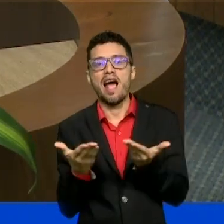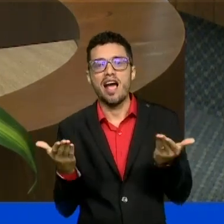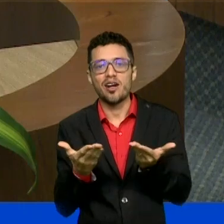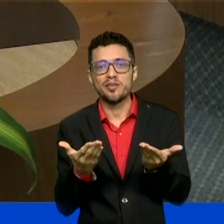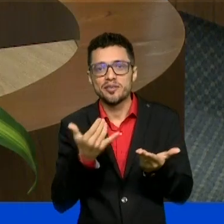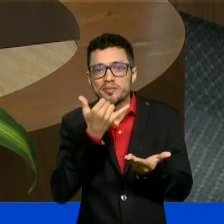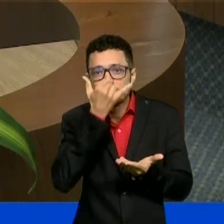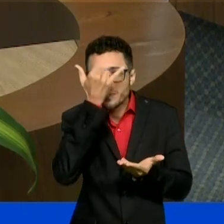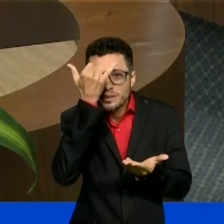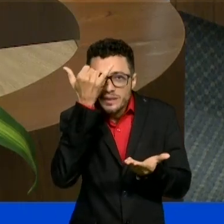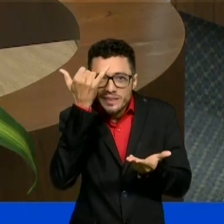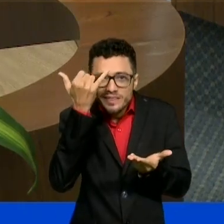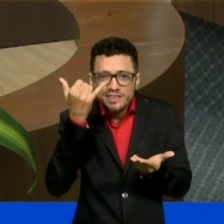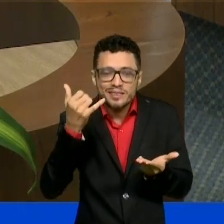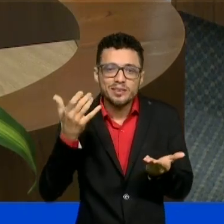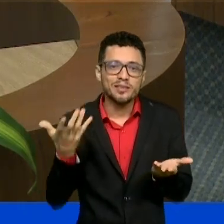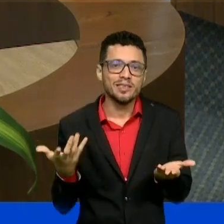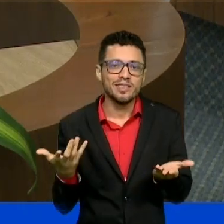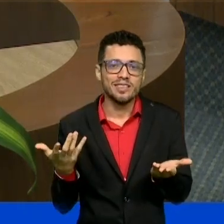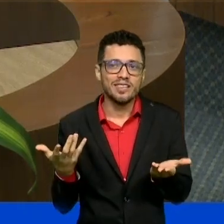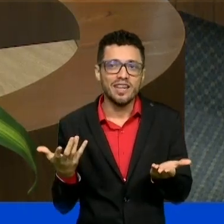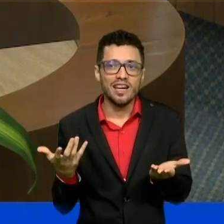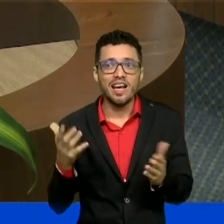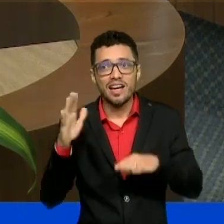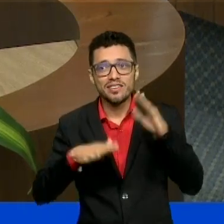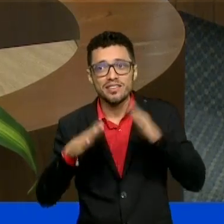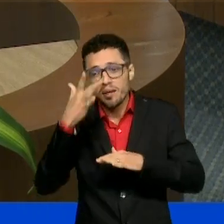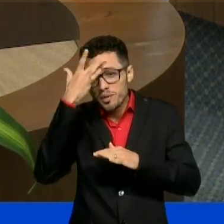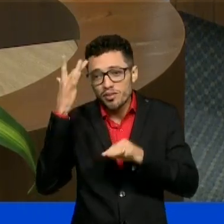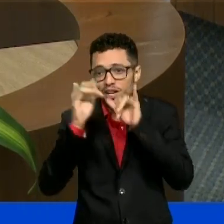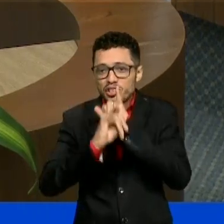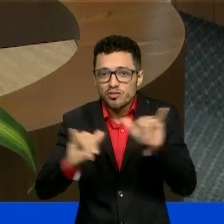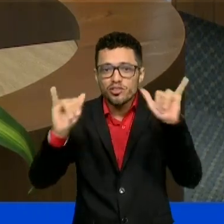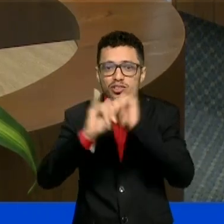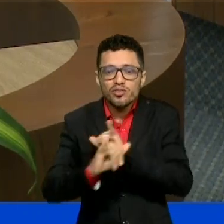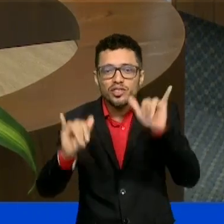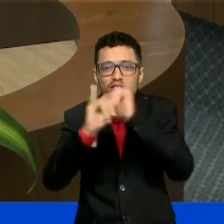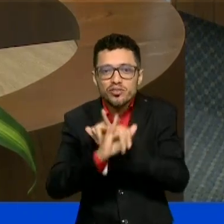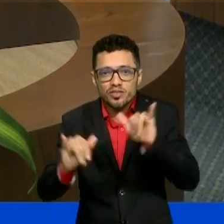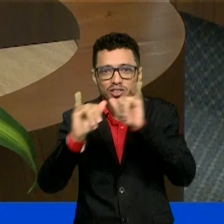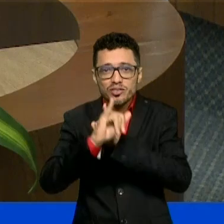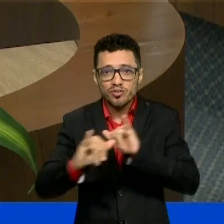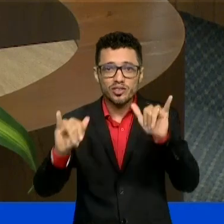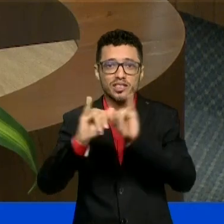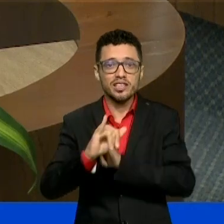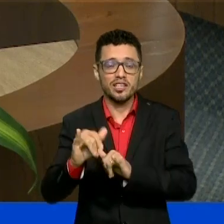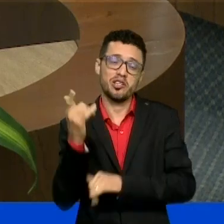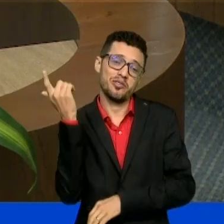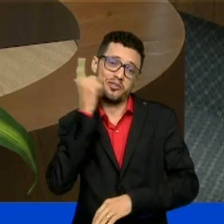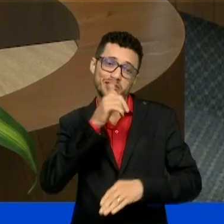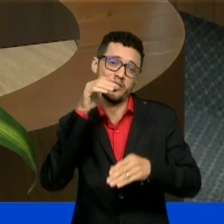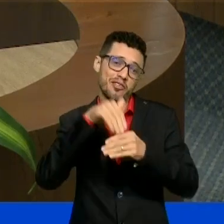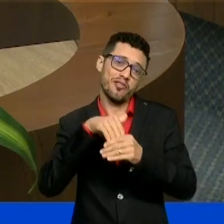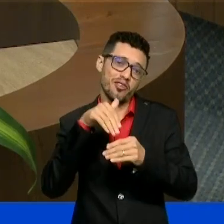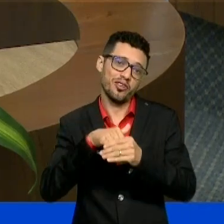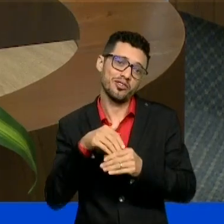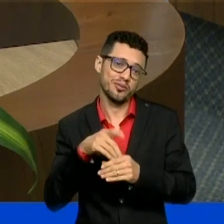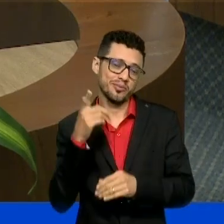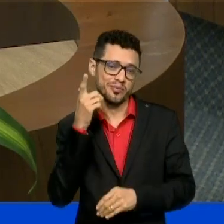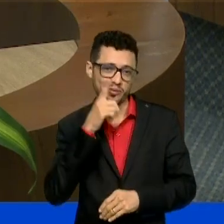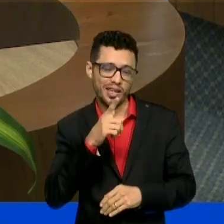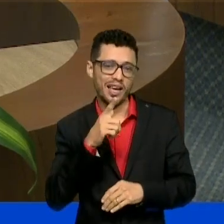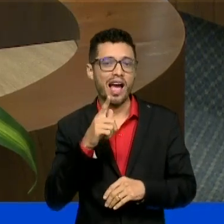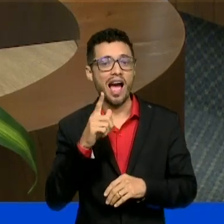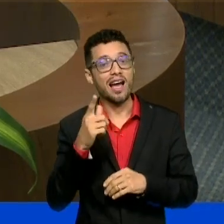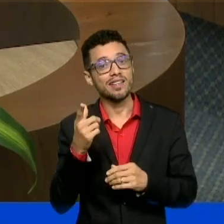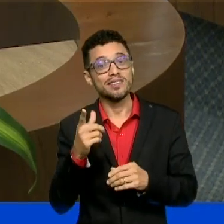campanha e às vezes até dá certo e ganha. Então, eu tenho também a maior estima pelo Aparício. O governador